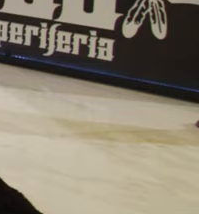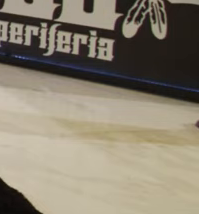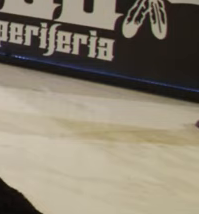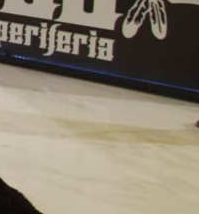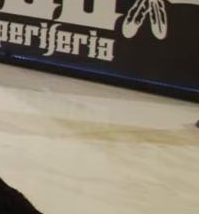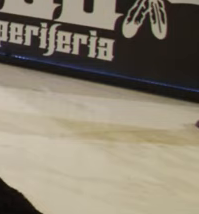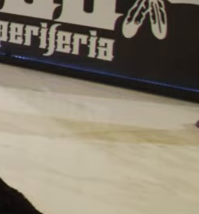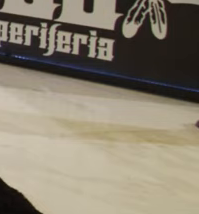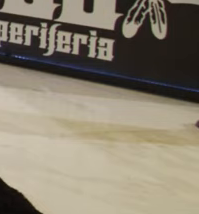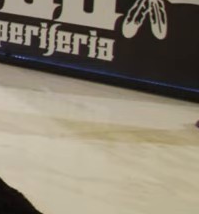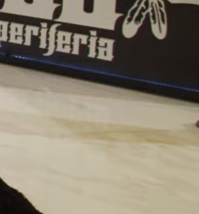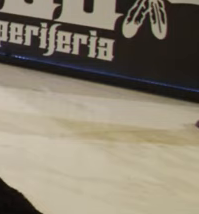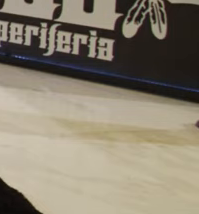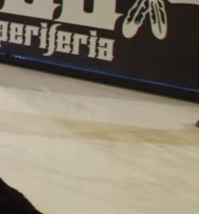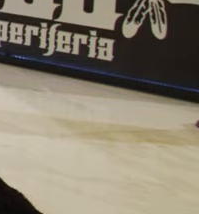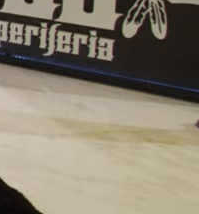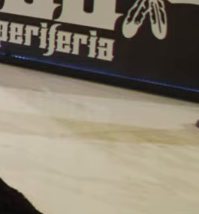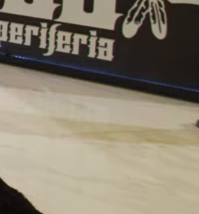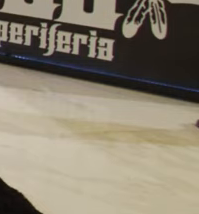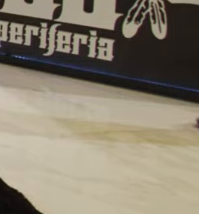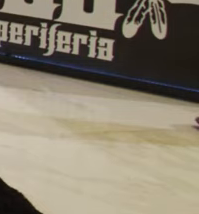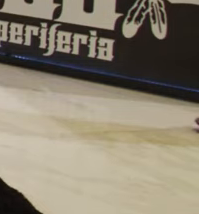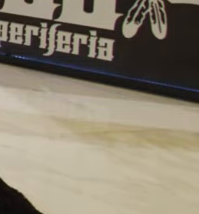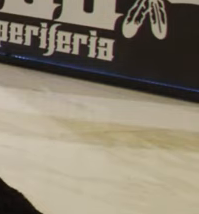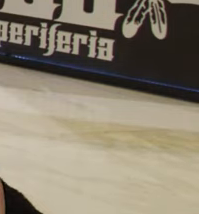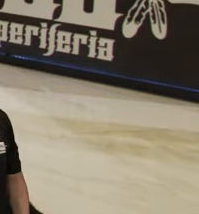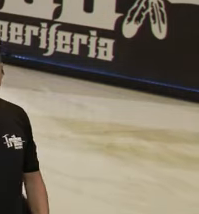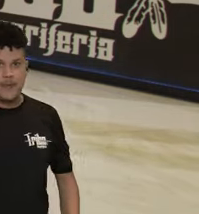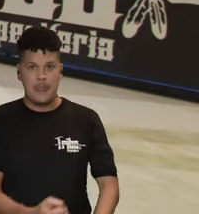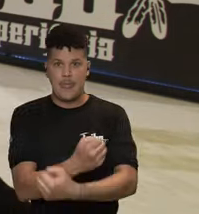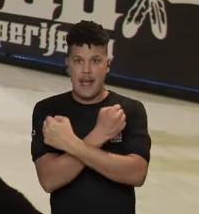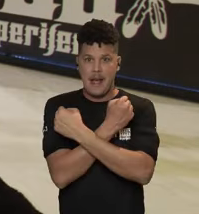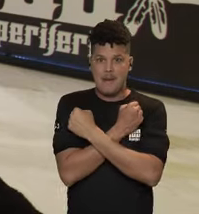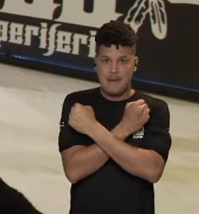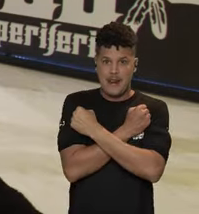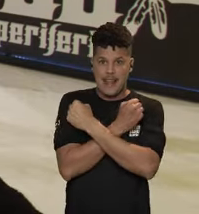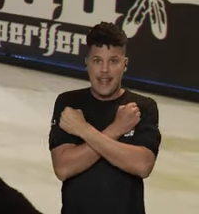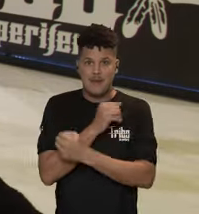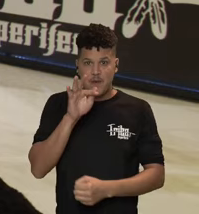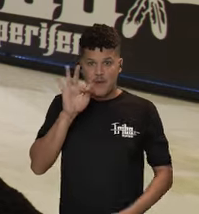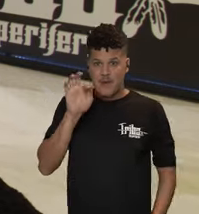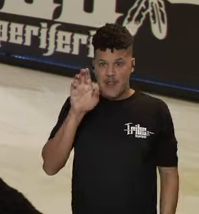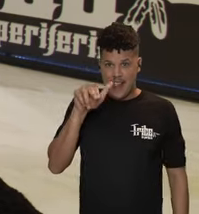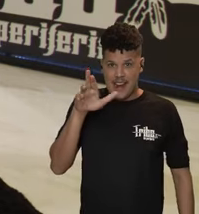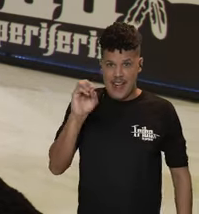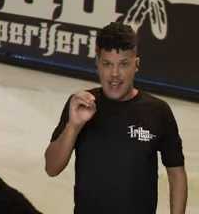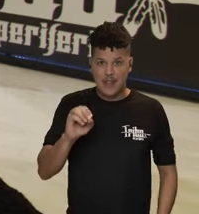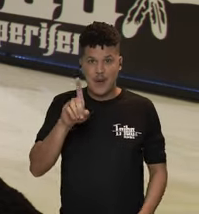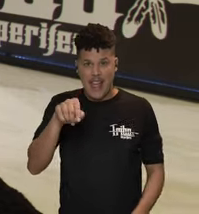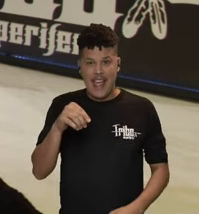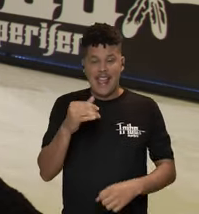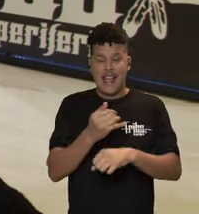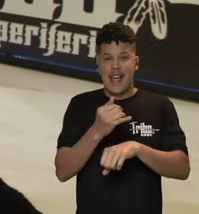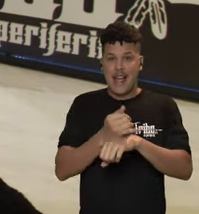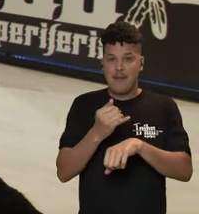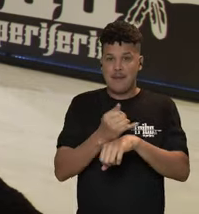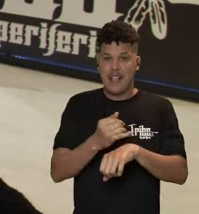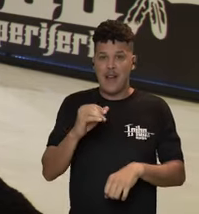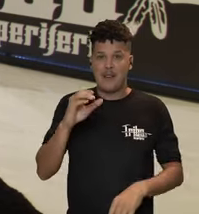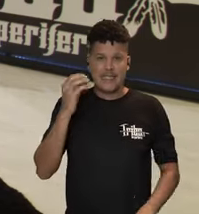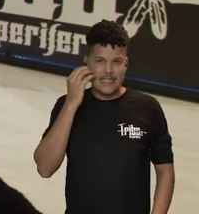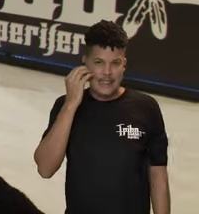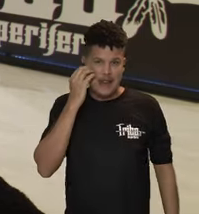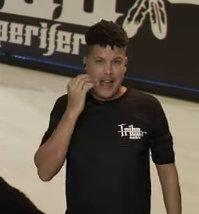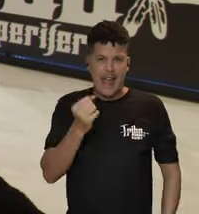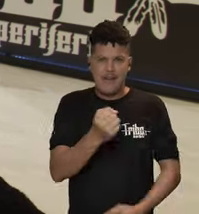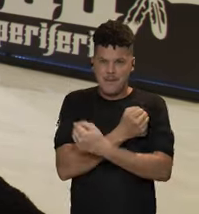Beleza, beleza. Mandar um abraço aqui pro meu amigo Fernando, da Capital Celular. Feliz aniversário para o Alisson. Abraço.